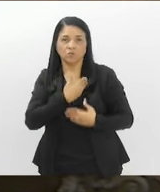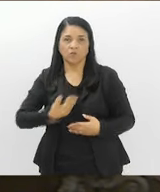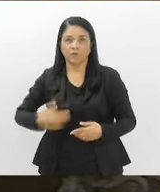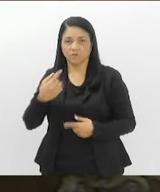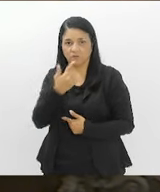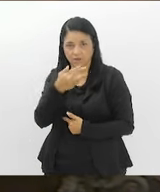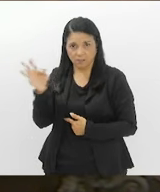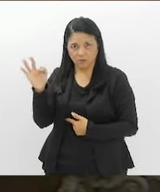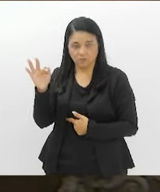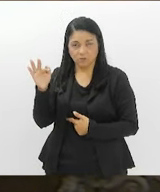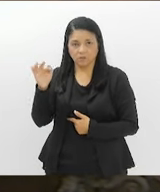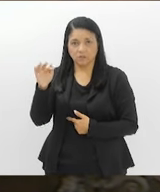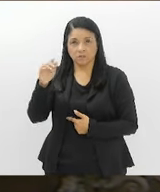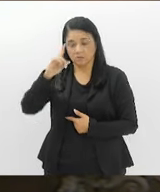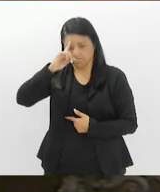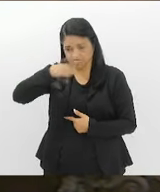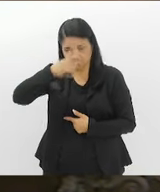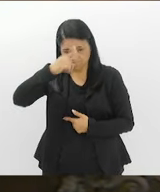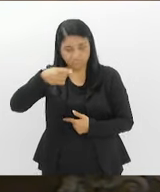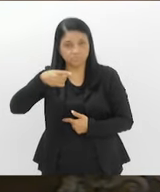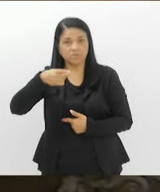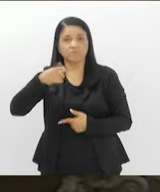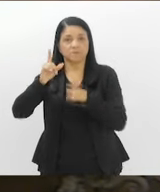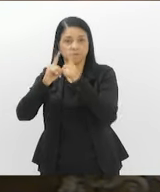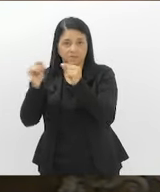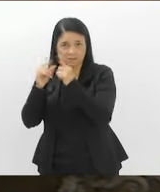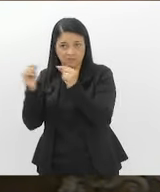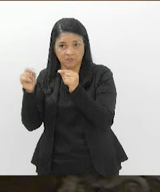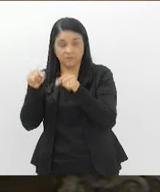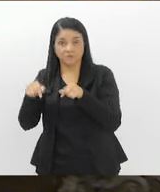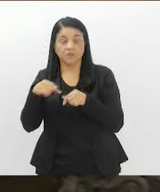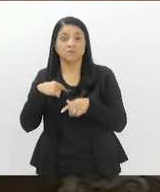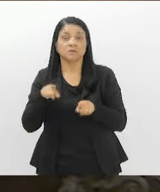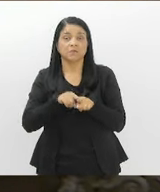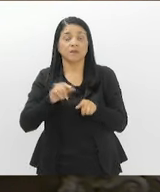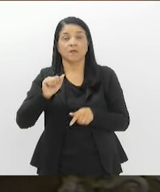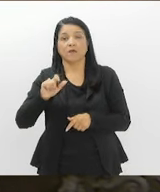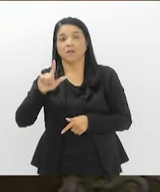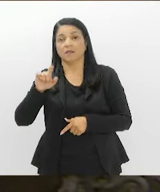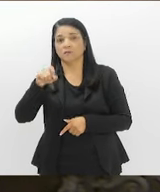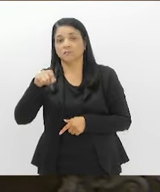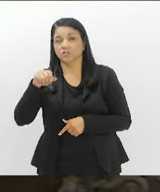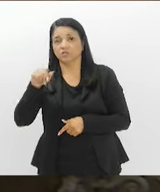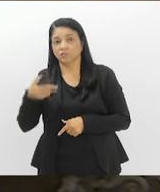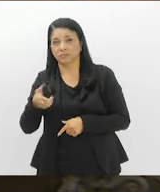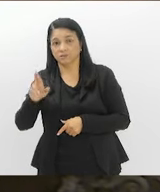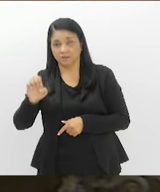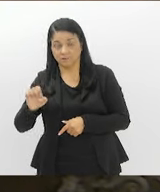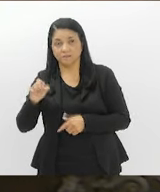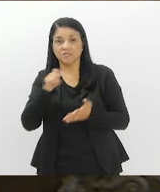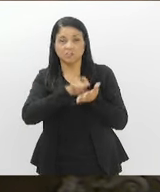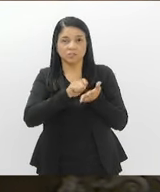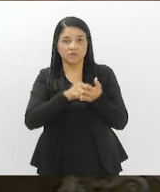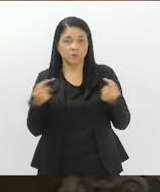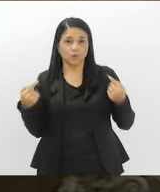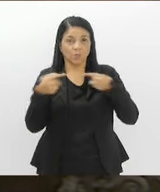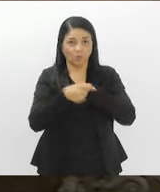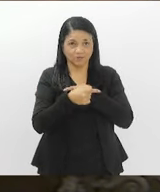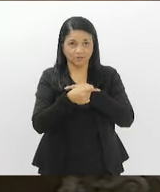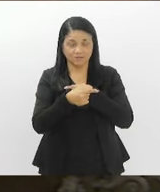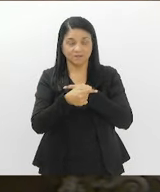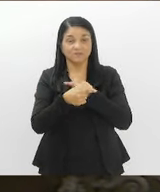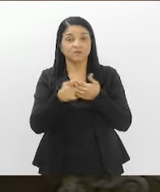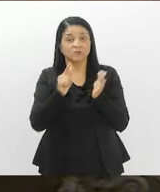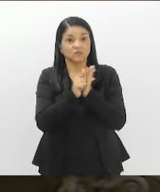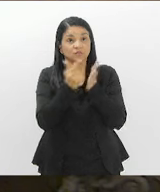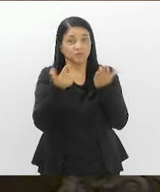incomodava muita gente em Brasília. Mas nós tínhamos Alexandre Garcia escrevendo um contraponto. Então, quando um jornal